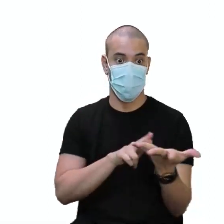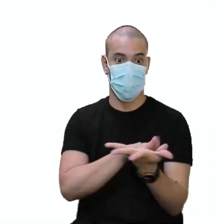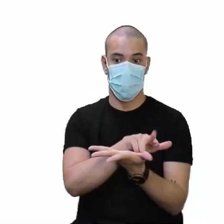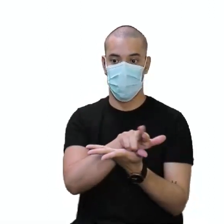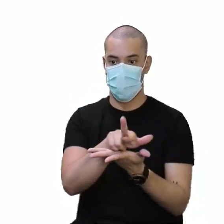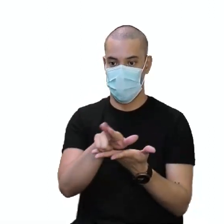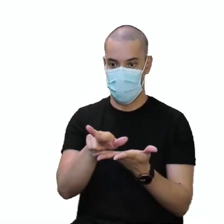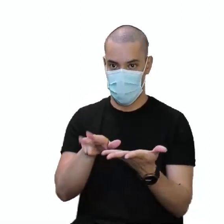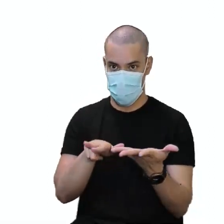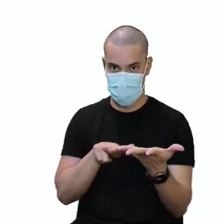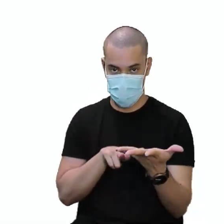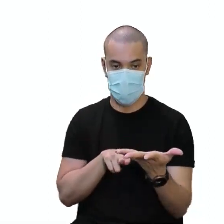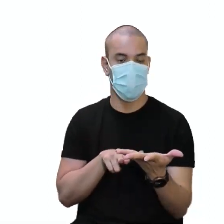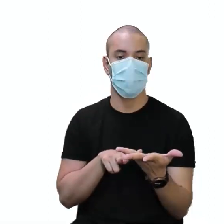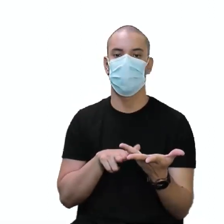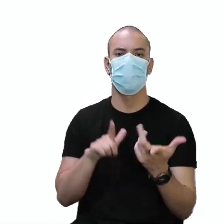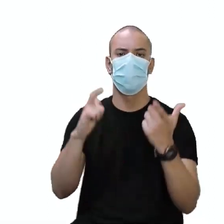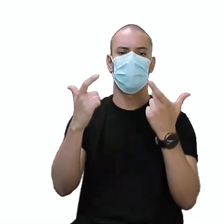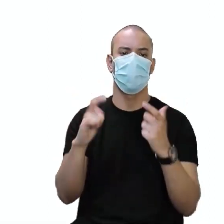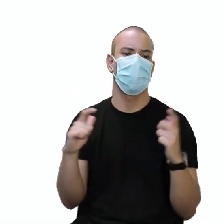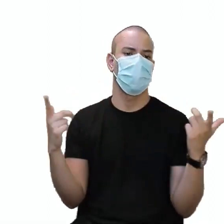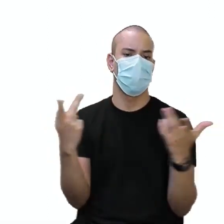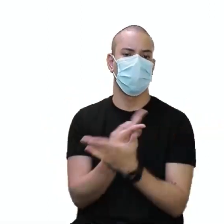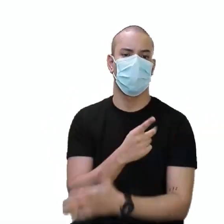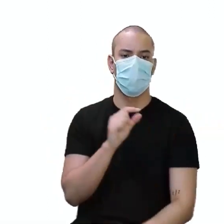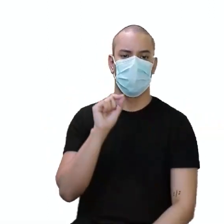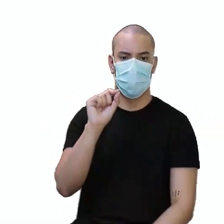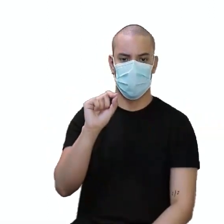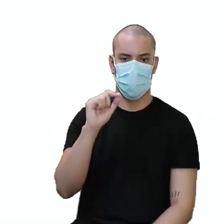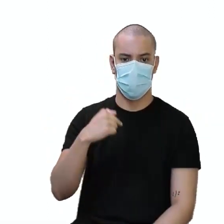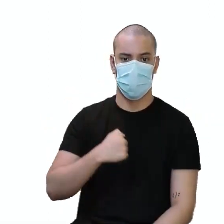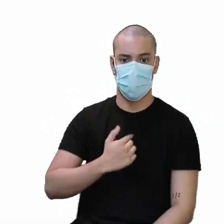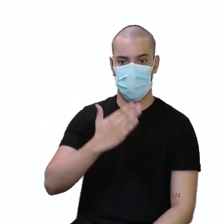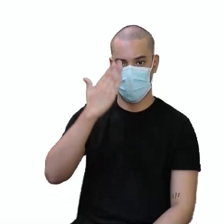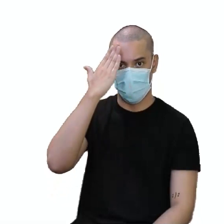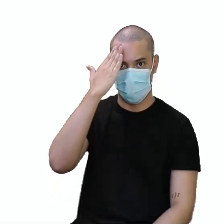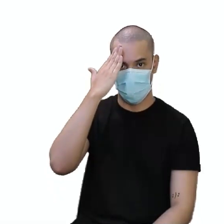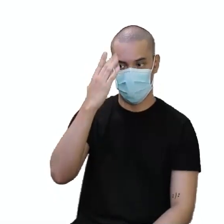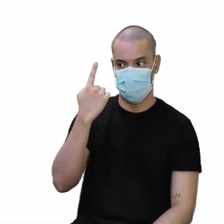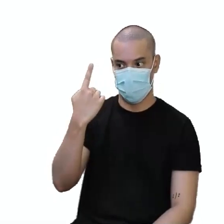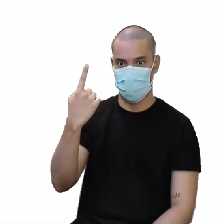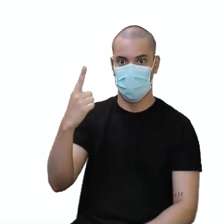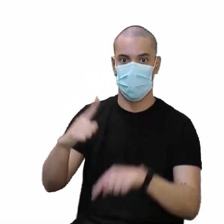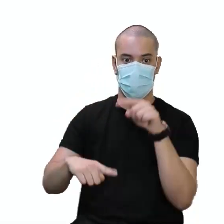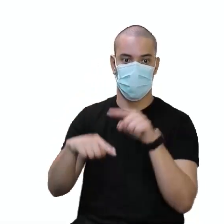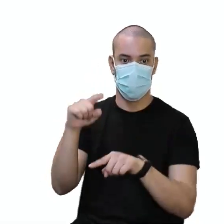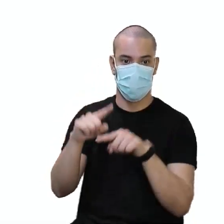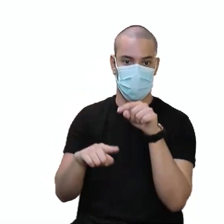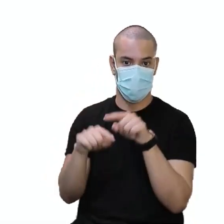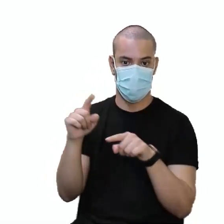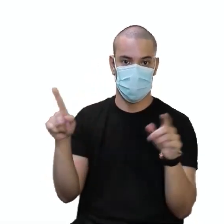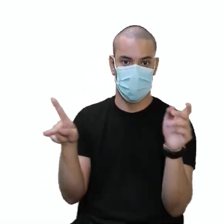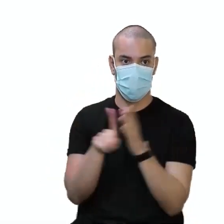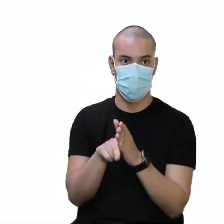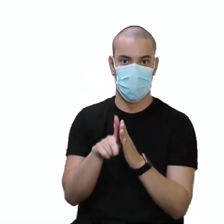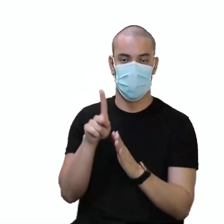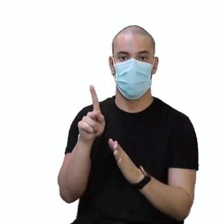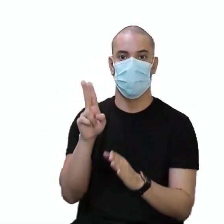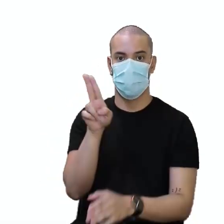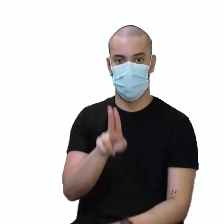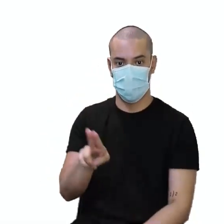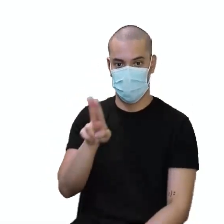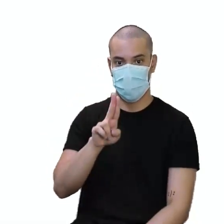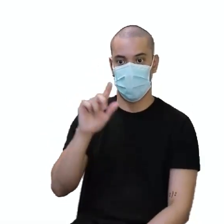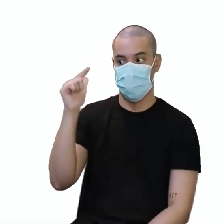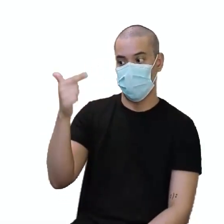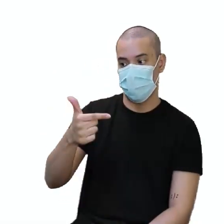cadeias, onde eu sei que um organismo que está como consumidor secundário,